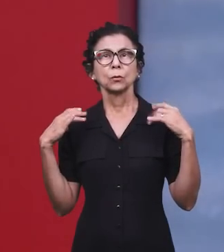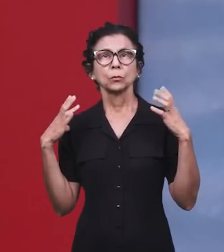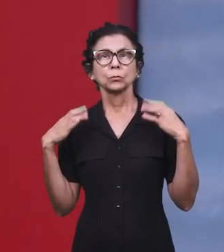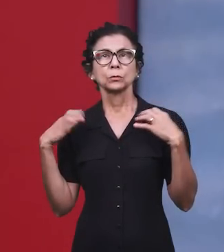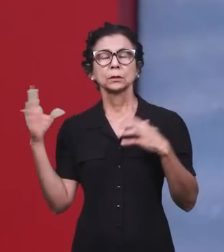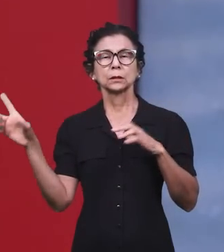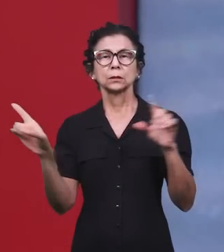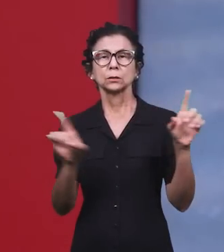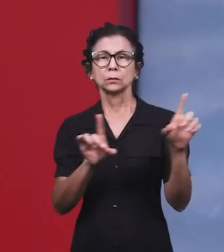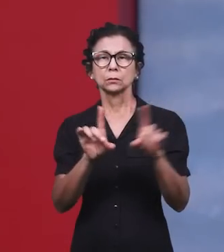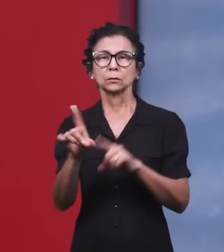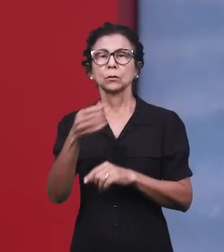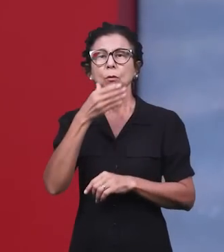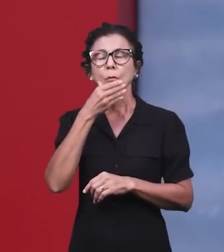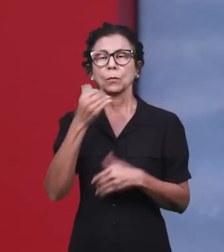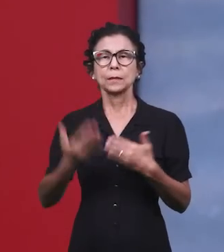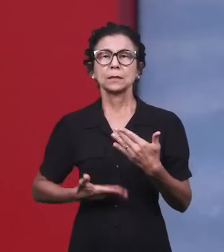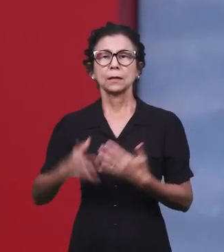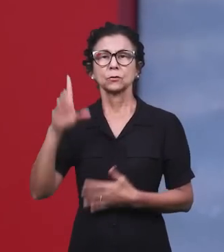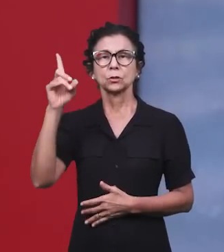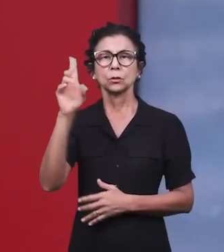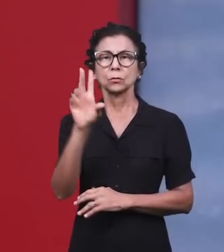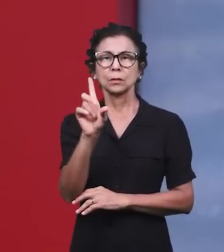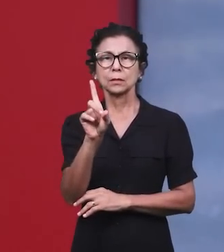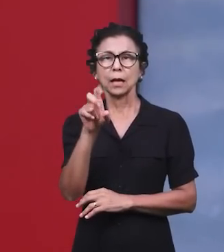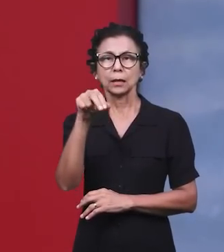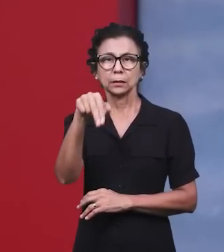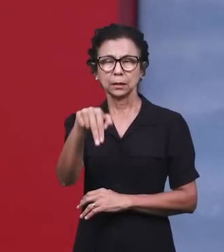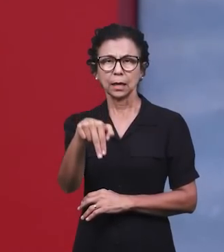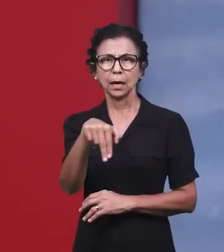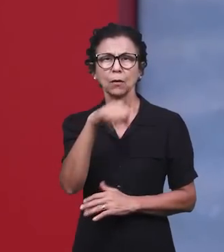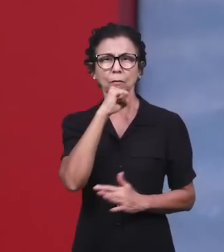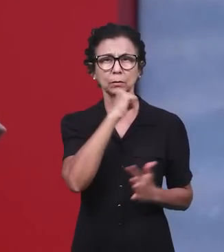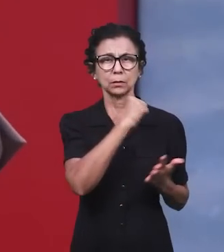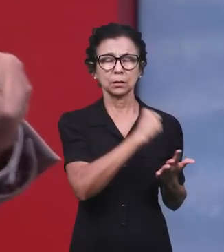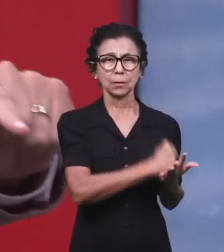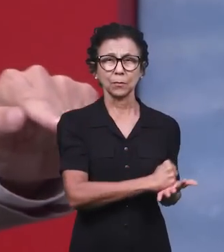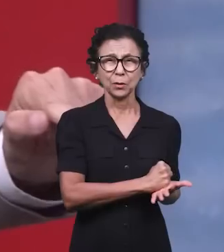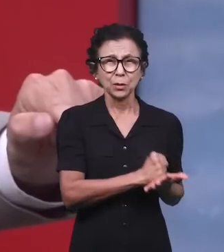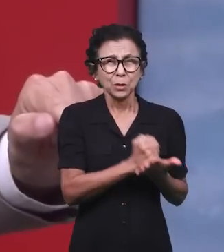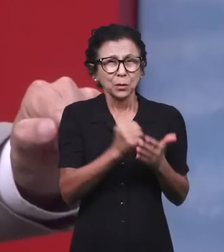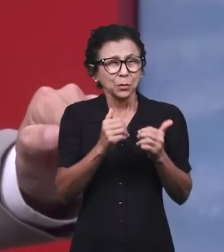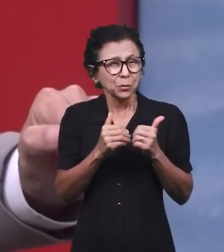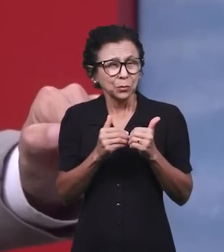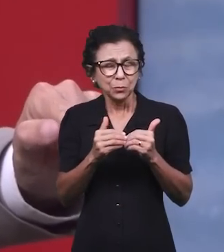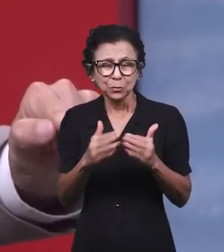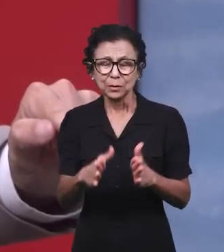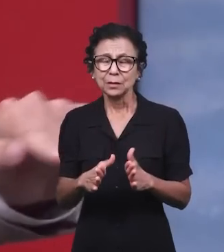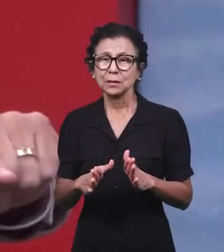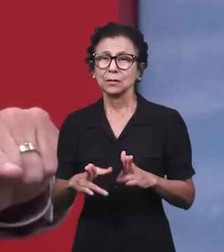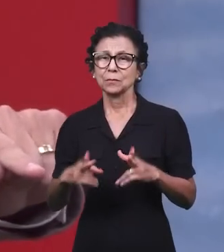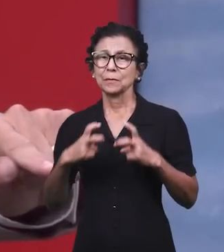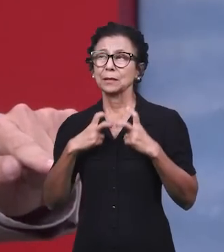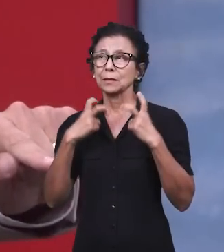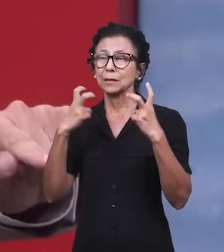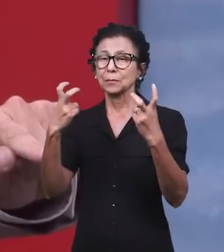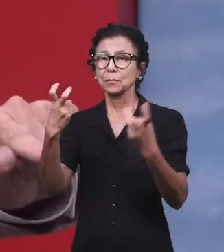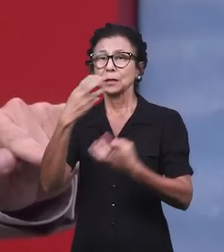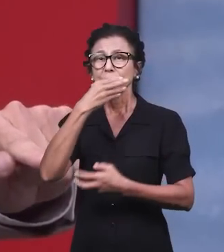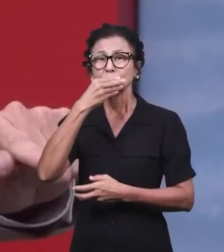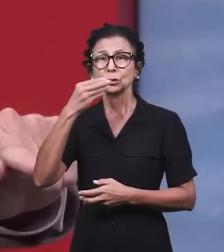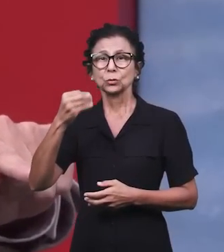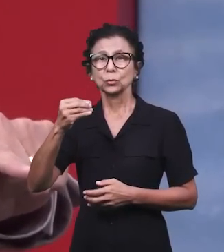de Daniel, de 21 dias. Ele fala assim, desde o primeiro momento em que você começou a clamar e jejuar, eu já fui